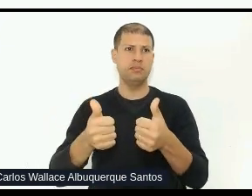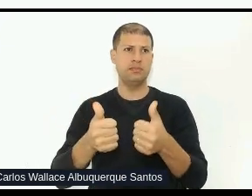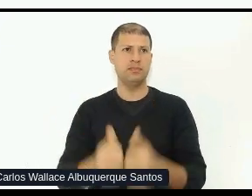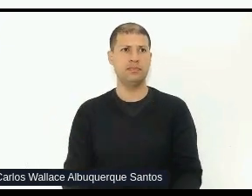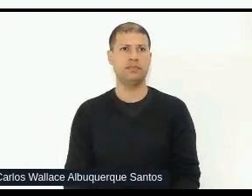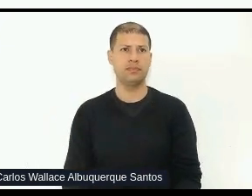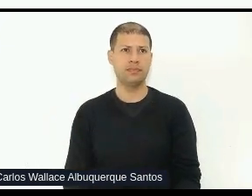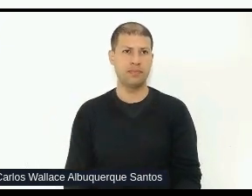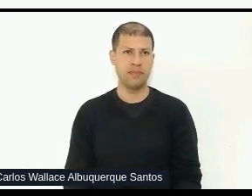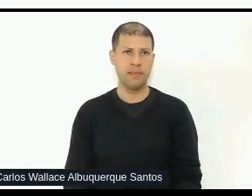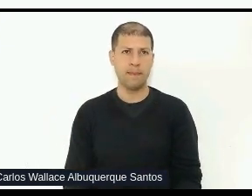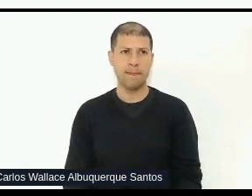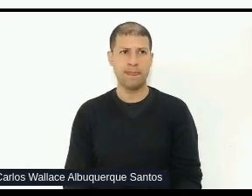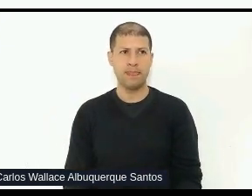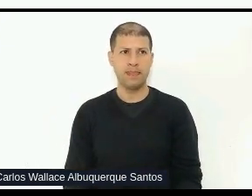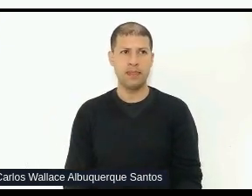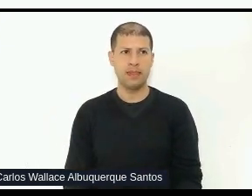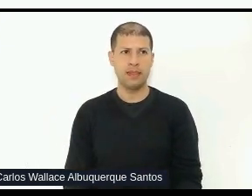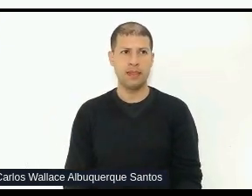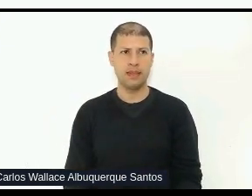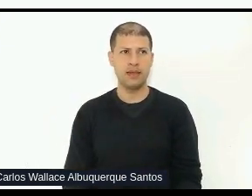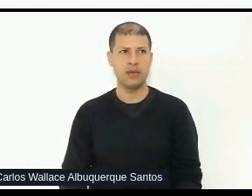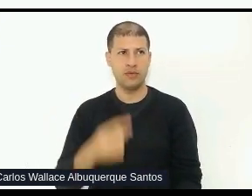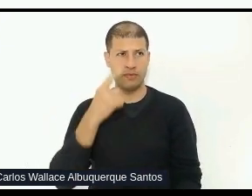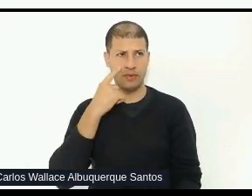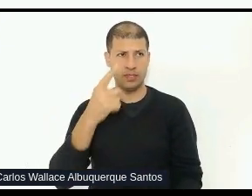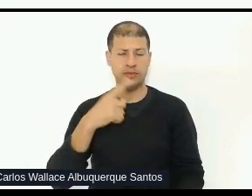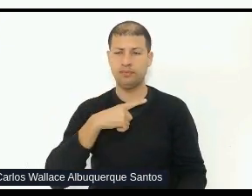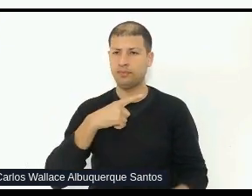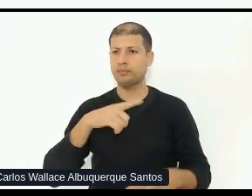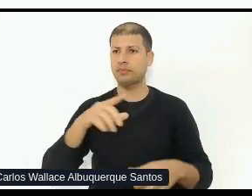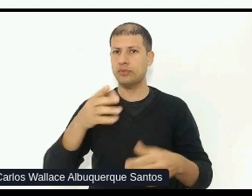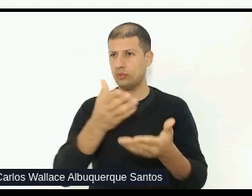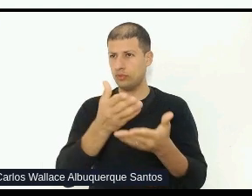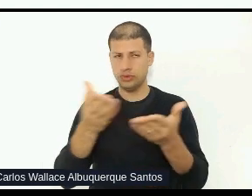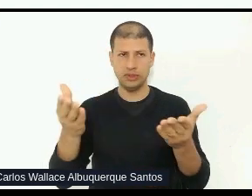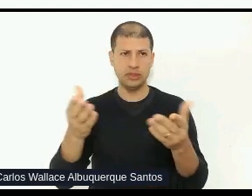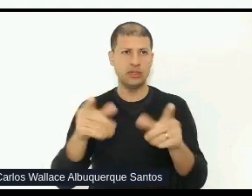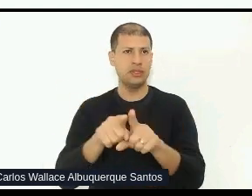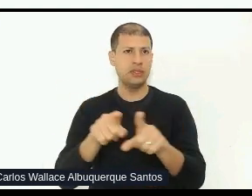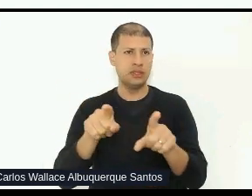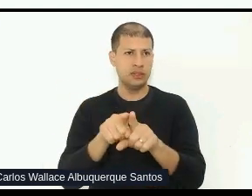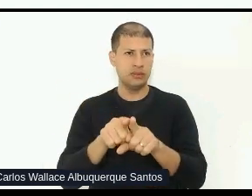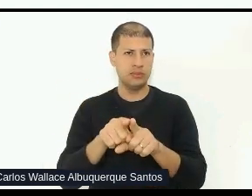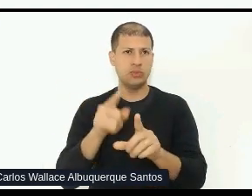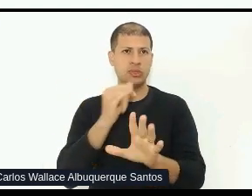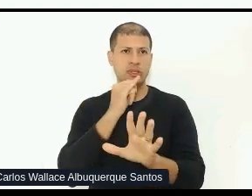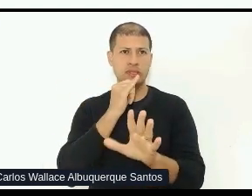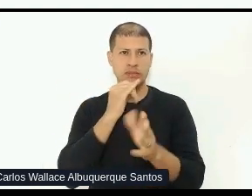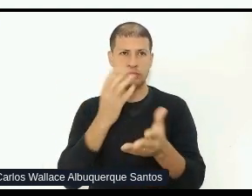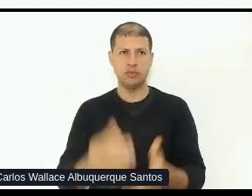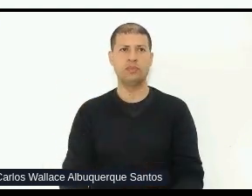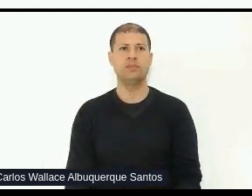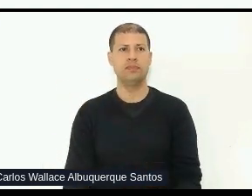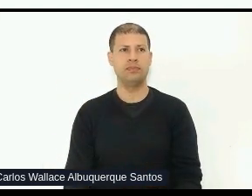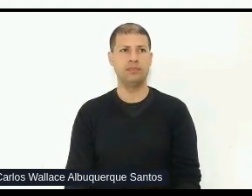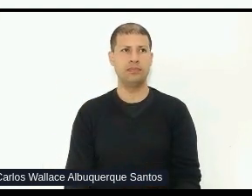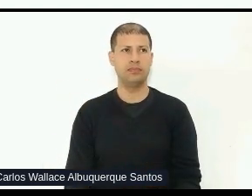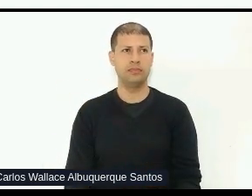Então, vamos falar sobre esses temas com vocês e com esse exemplo.